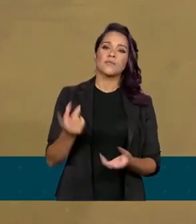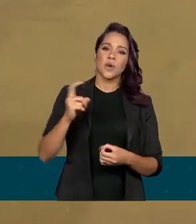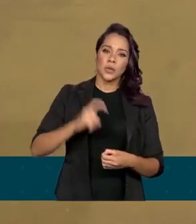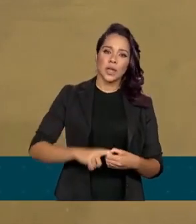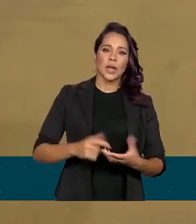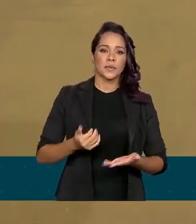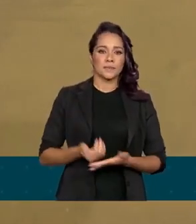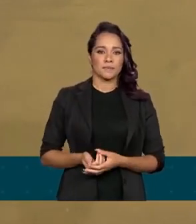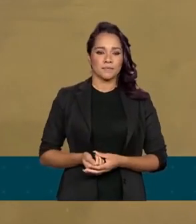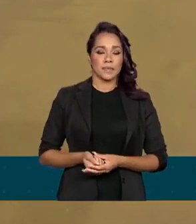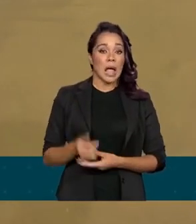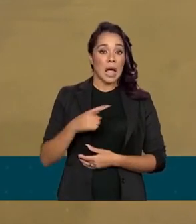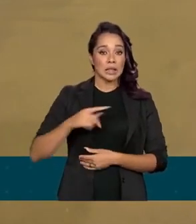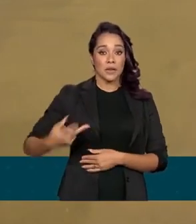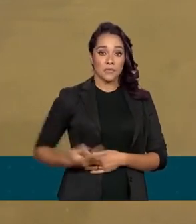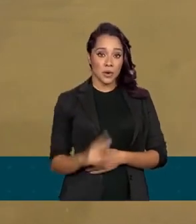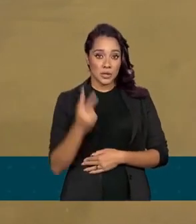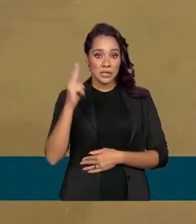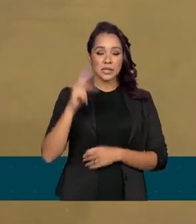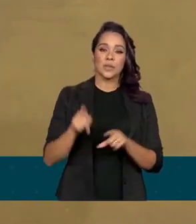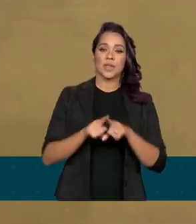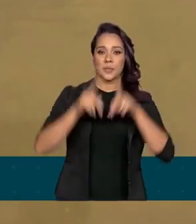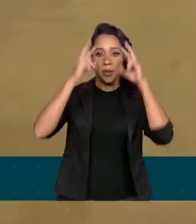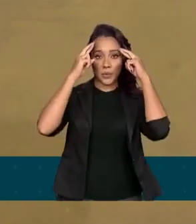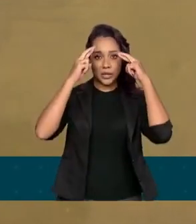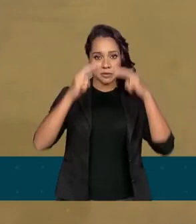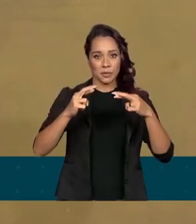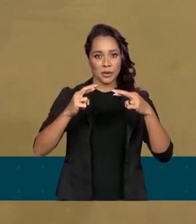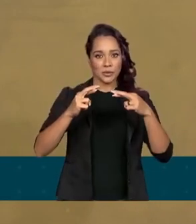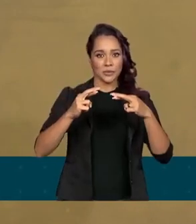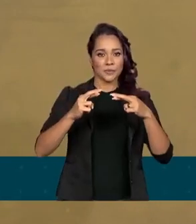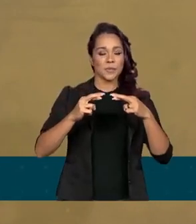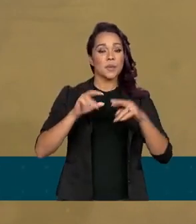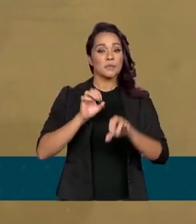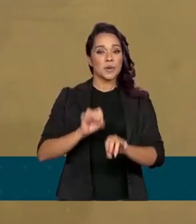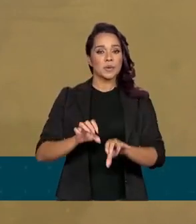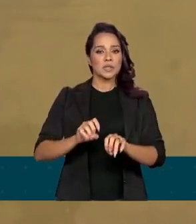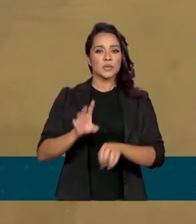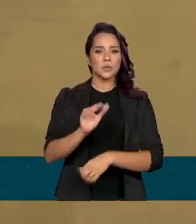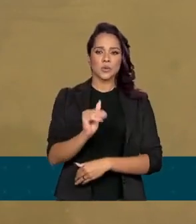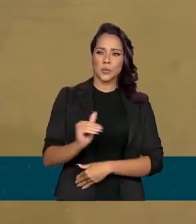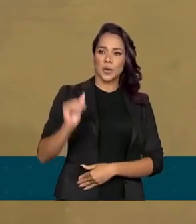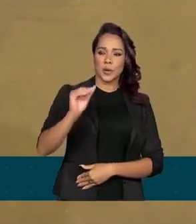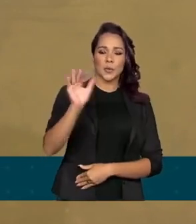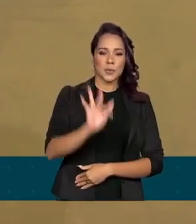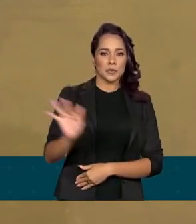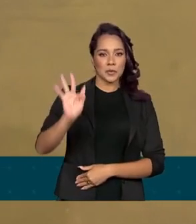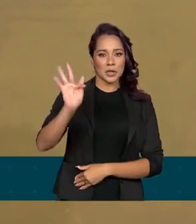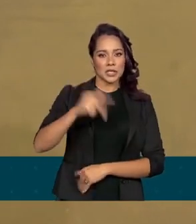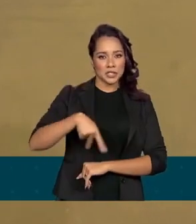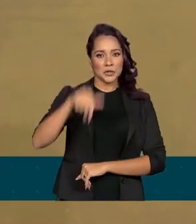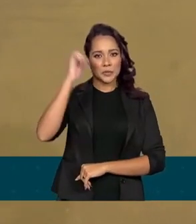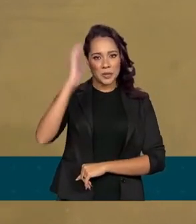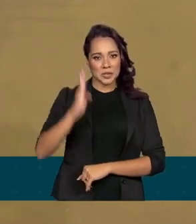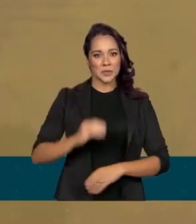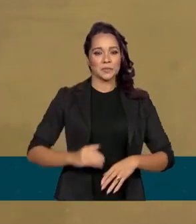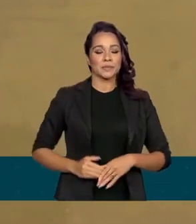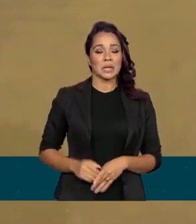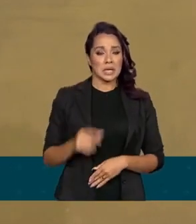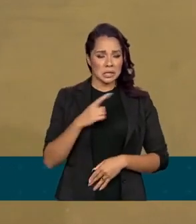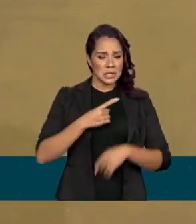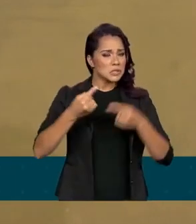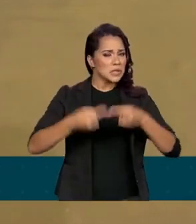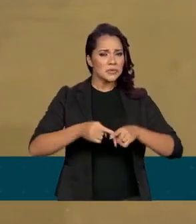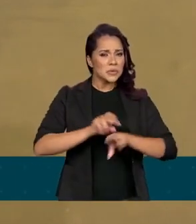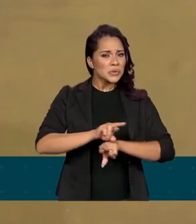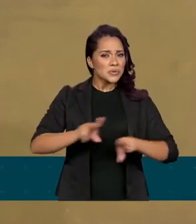retomar a valorização e o respeito pelo ensino superior nesse país. E temos enormes